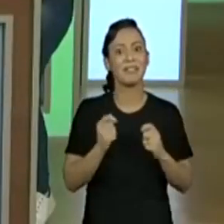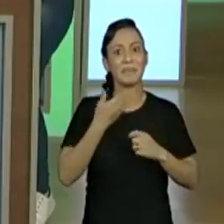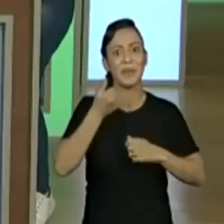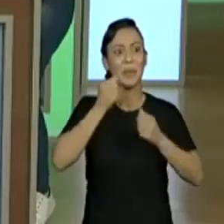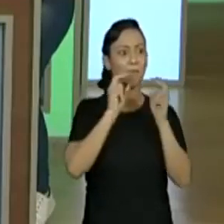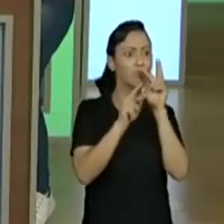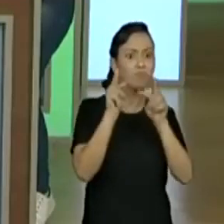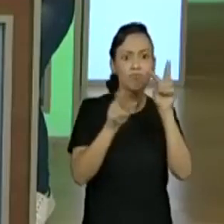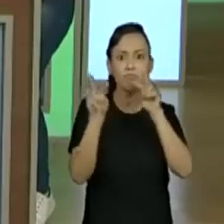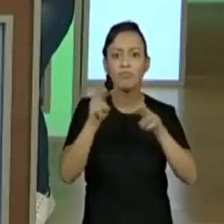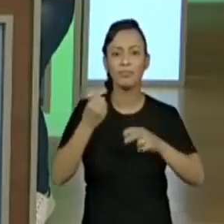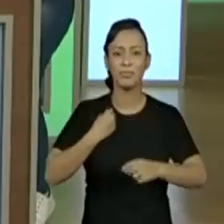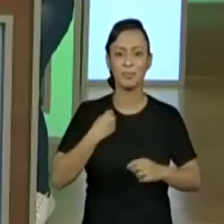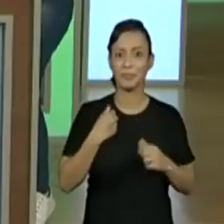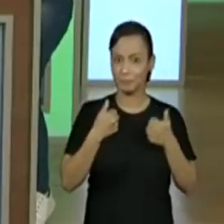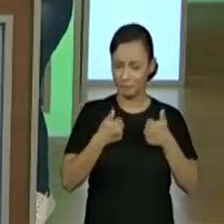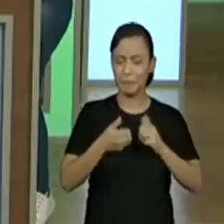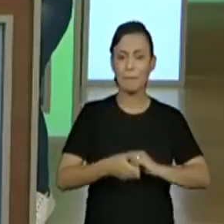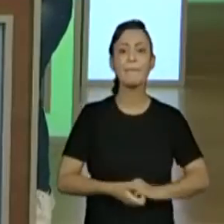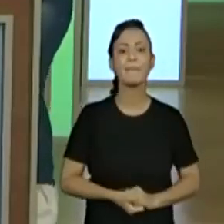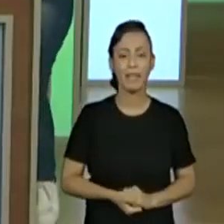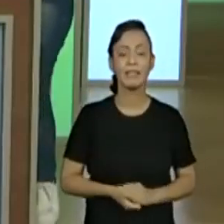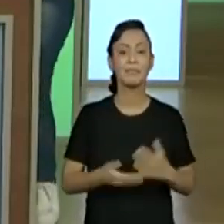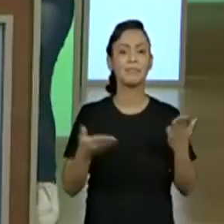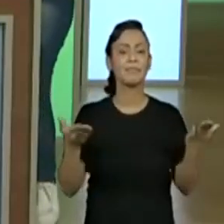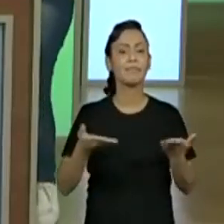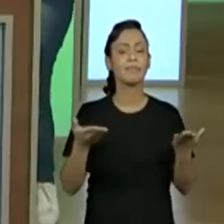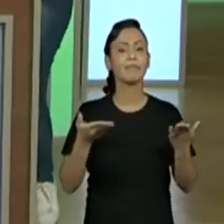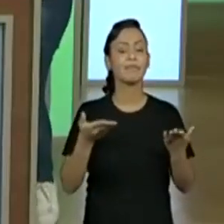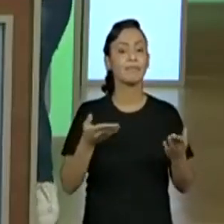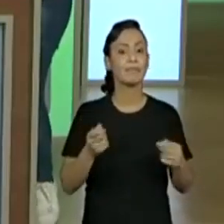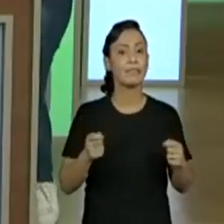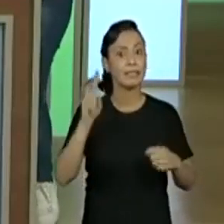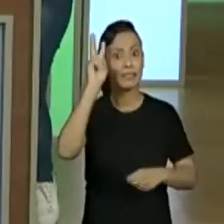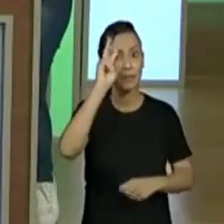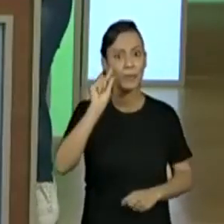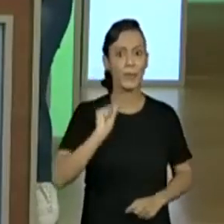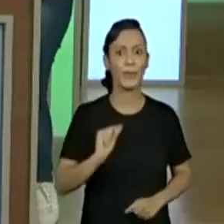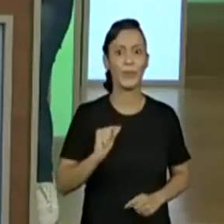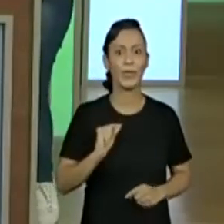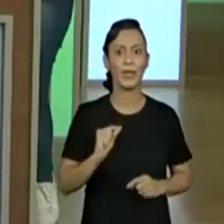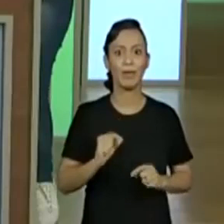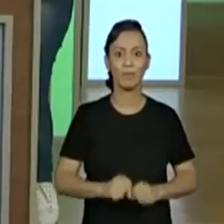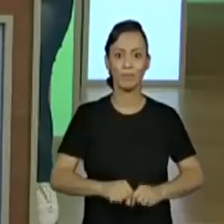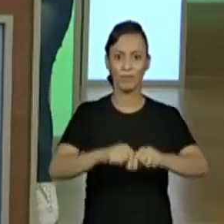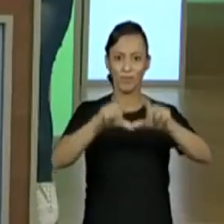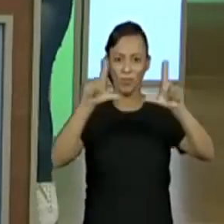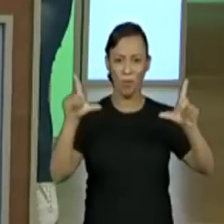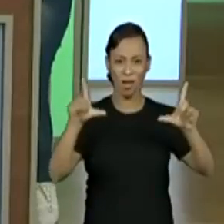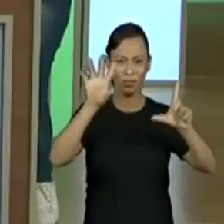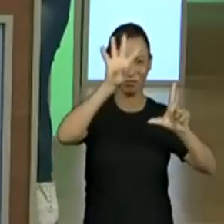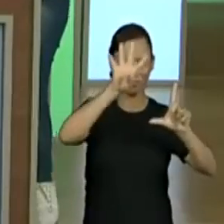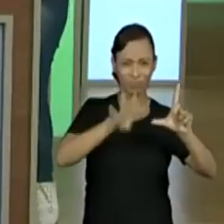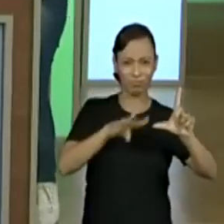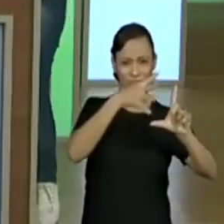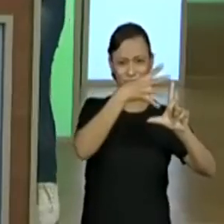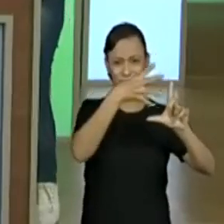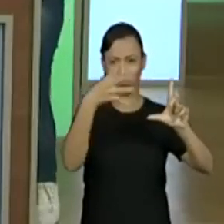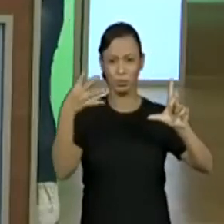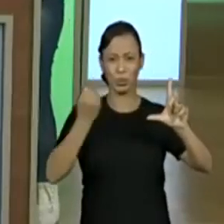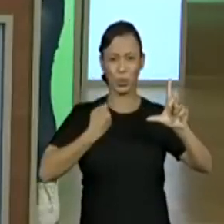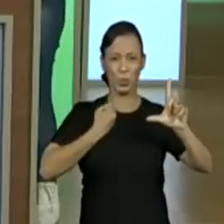ok? E aí, falando de organização, já lembramos do nosso quadro numérico. Exatamente. Que traz todos os